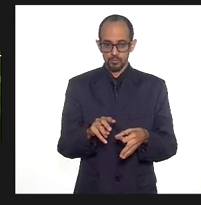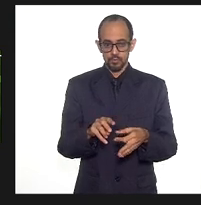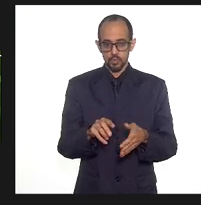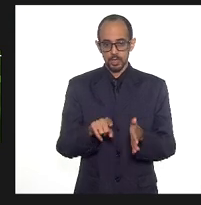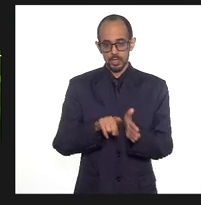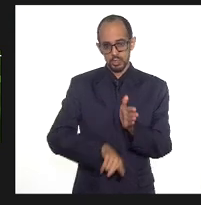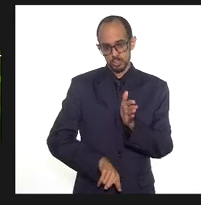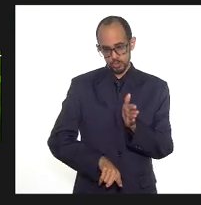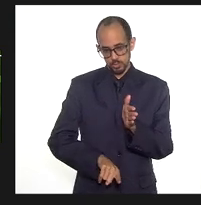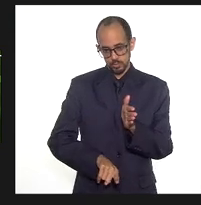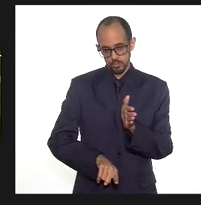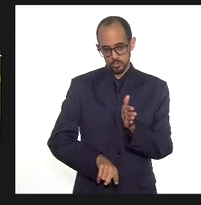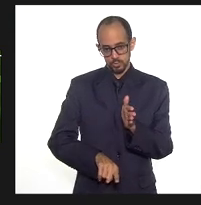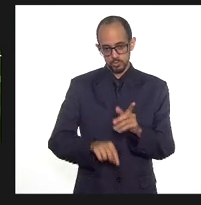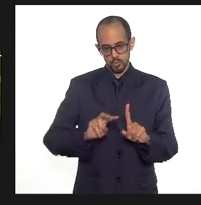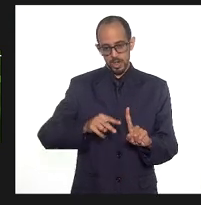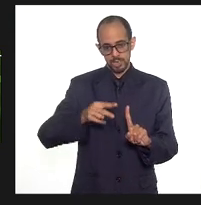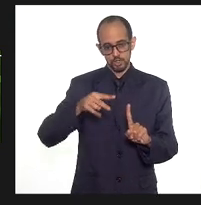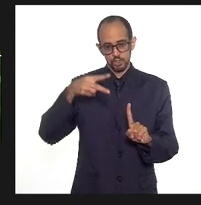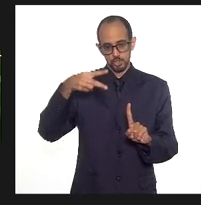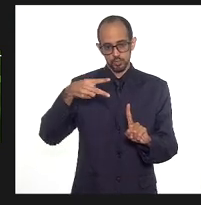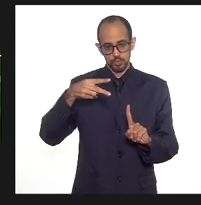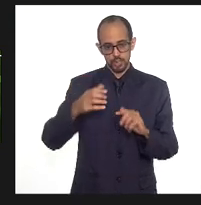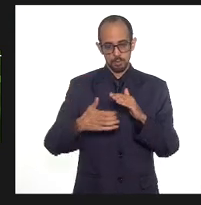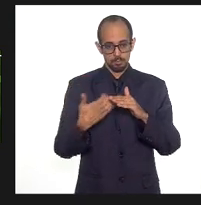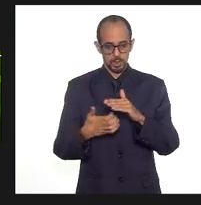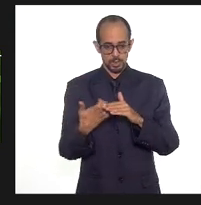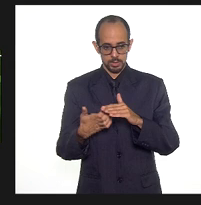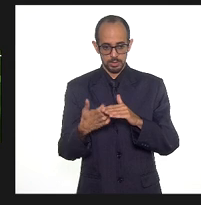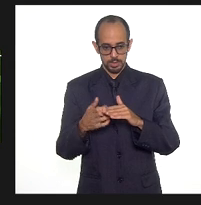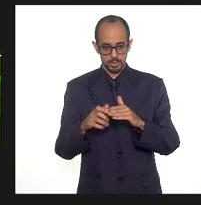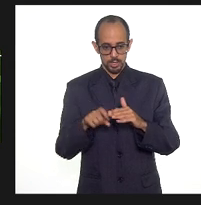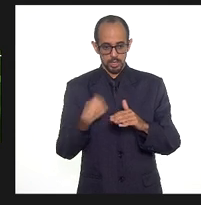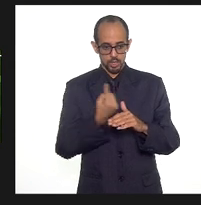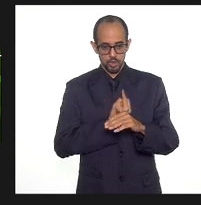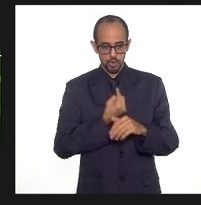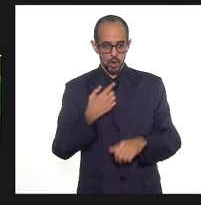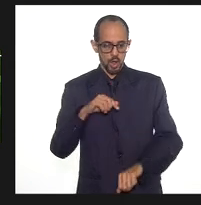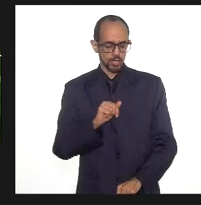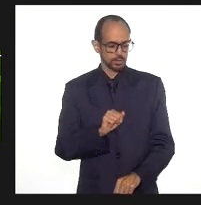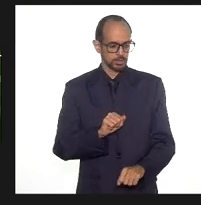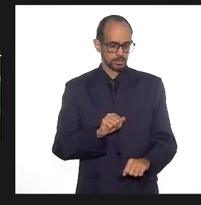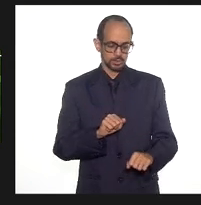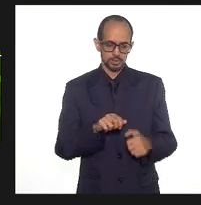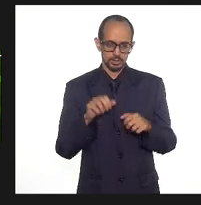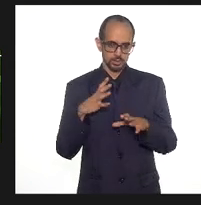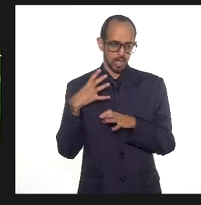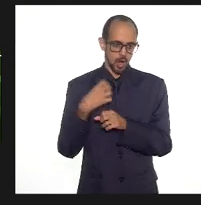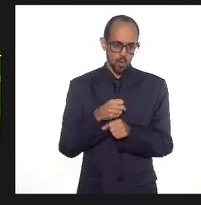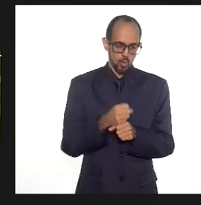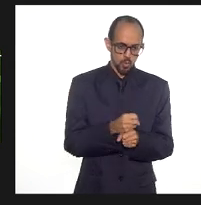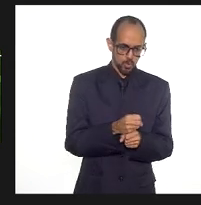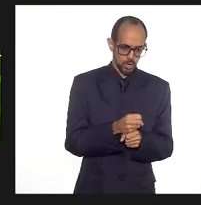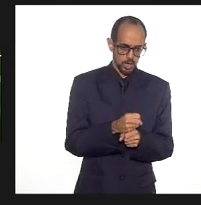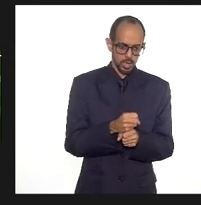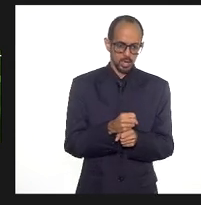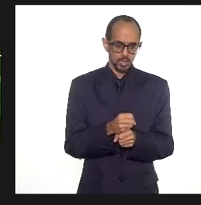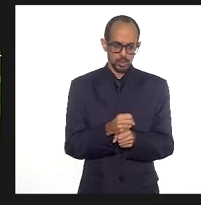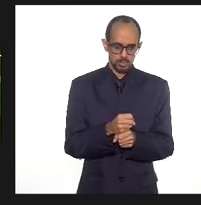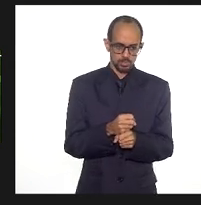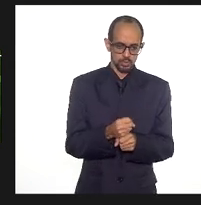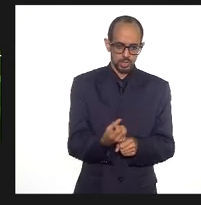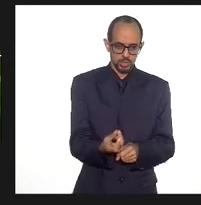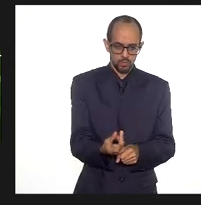companhia. Então, nós reconhecemos essas perdas por segmento, desenvolvemos uma metodologia